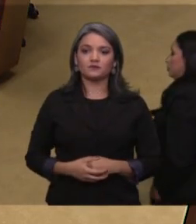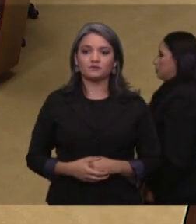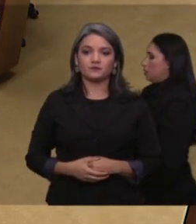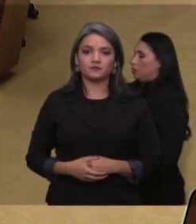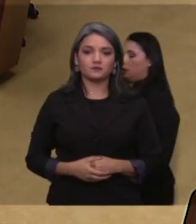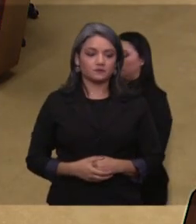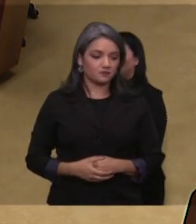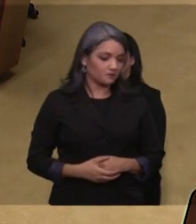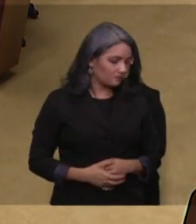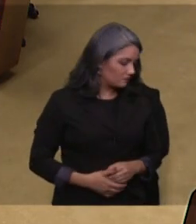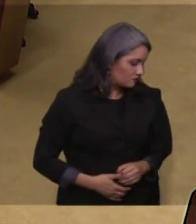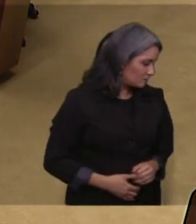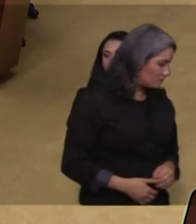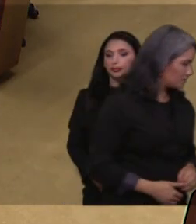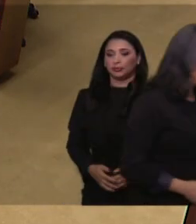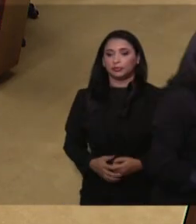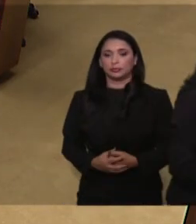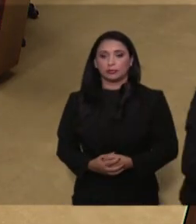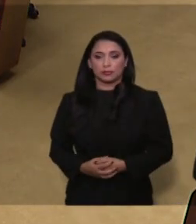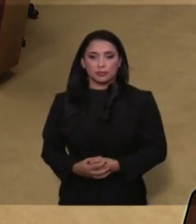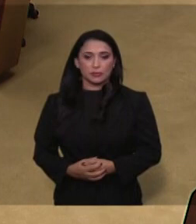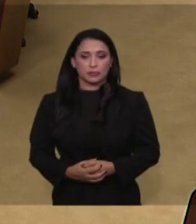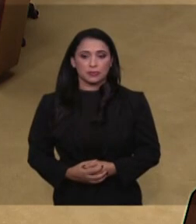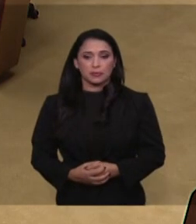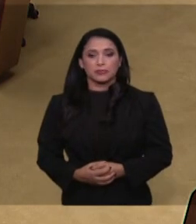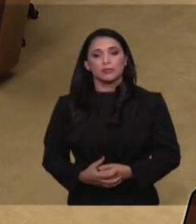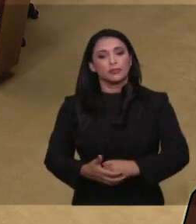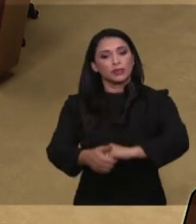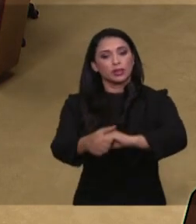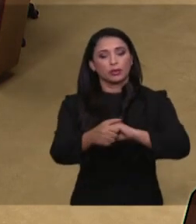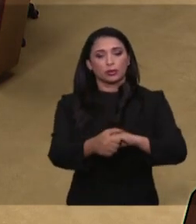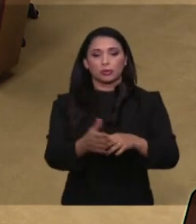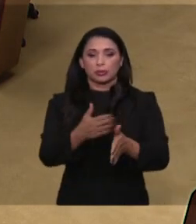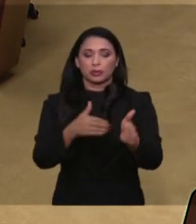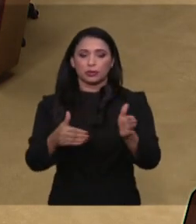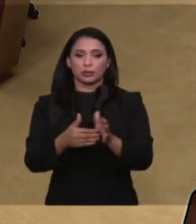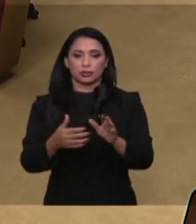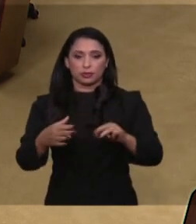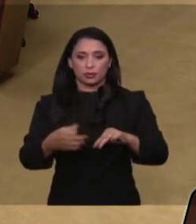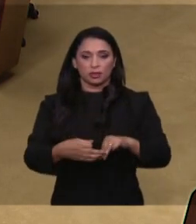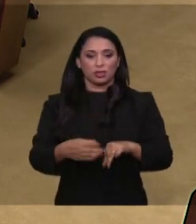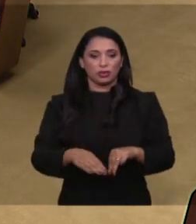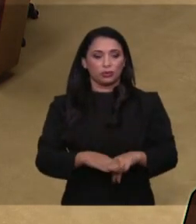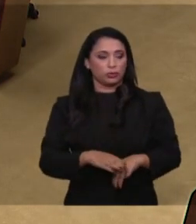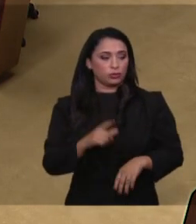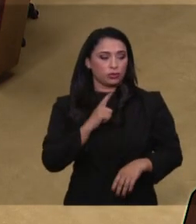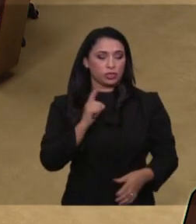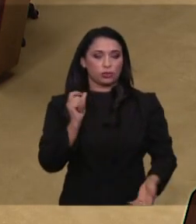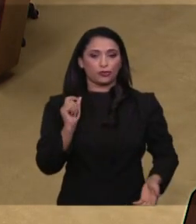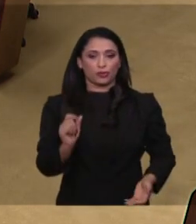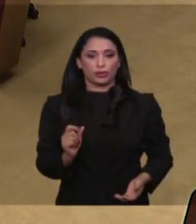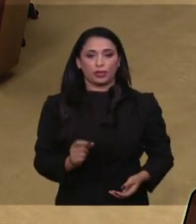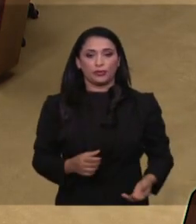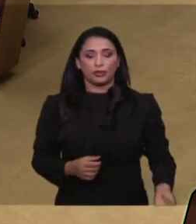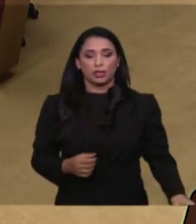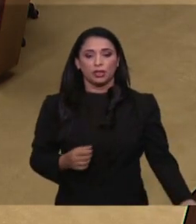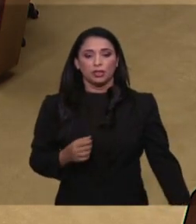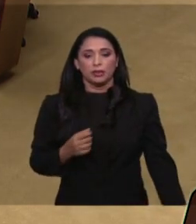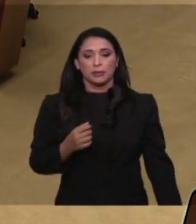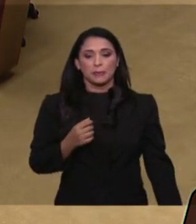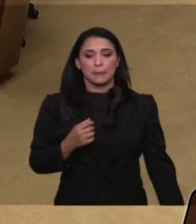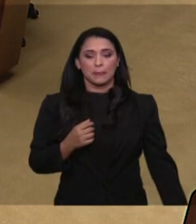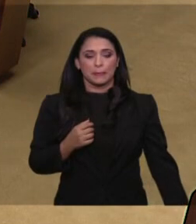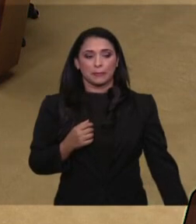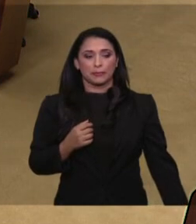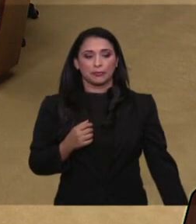Excelência, ministra Carmen Lúcia, nosso decano, ministro Mar Mendes, na pessoa de quem cumprimento todos os colegas, a